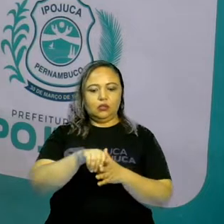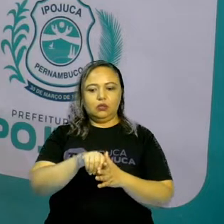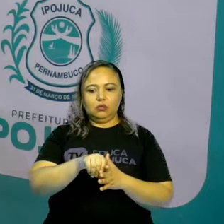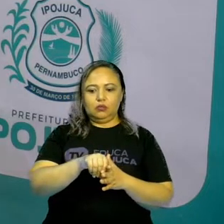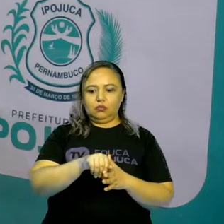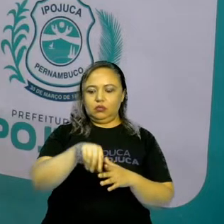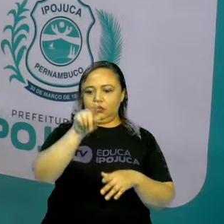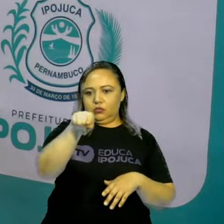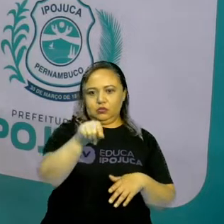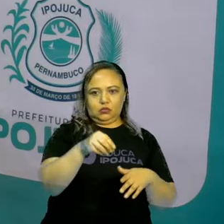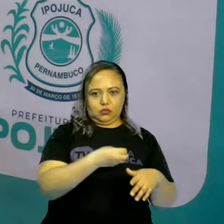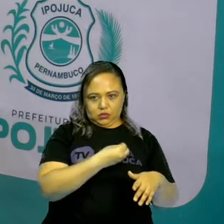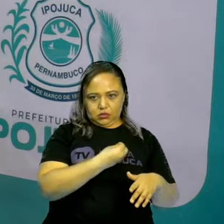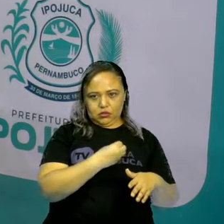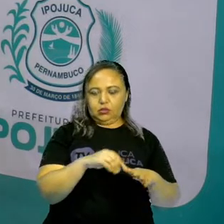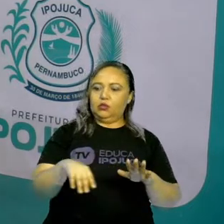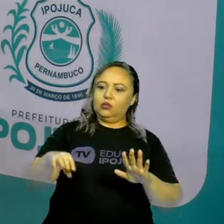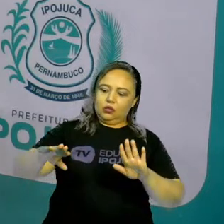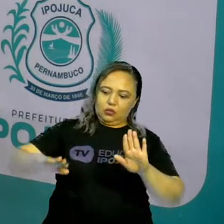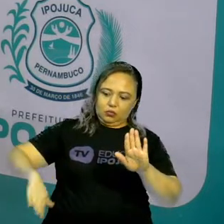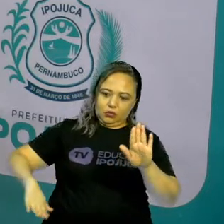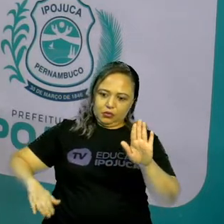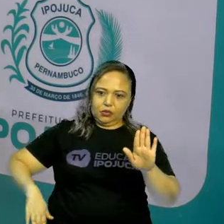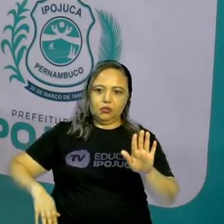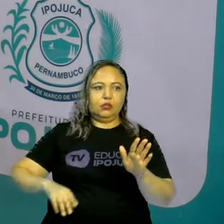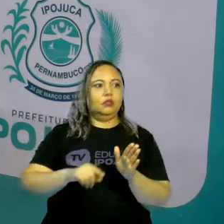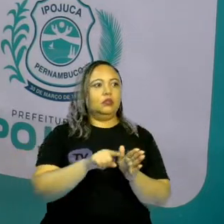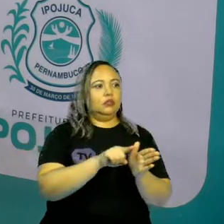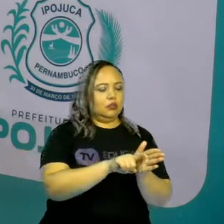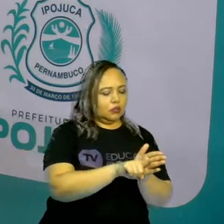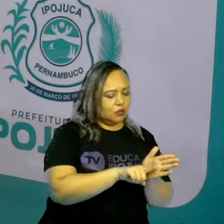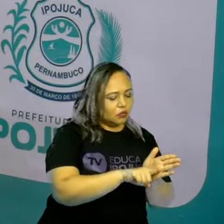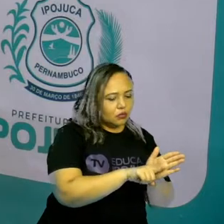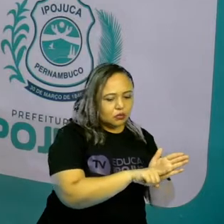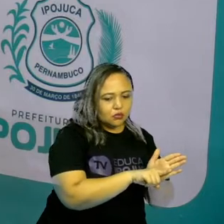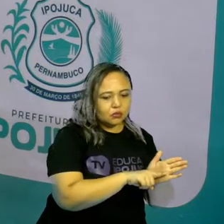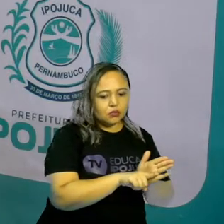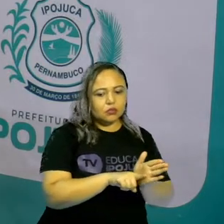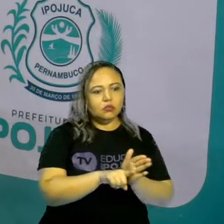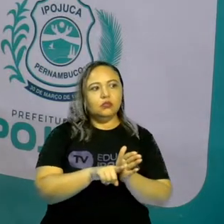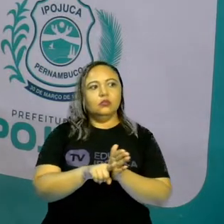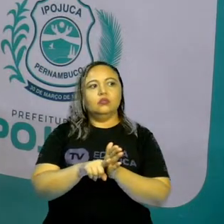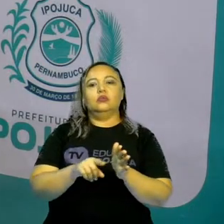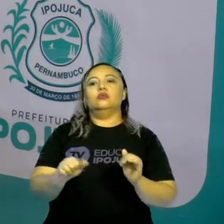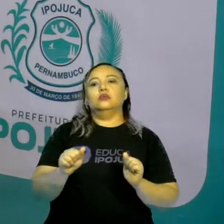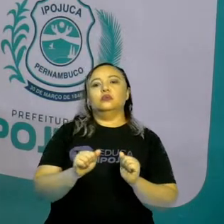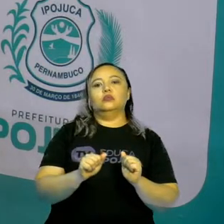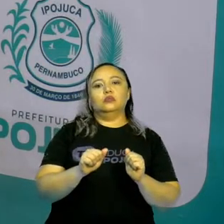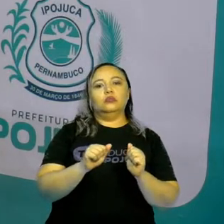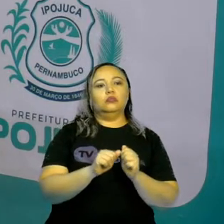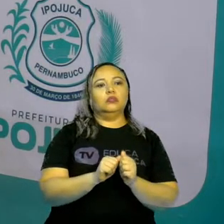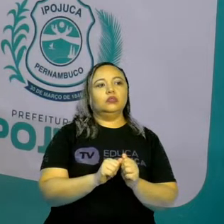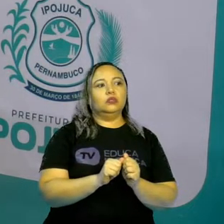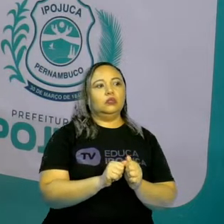mora nas praias, em Porto de Galinhas, descobre lá por que o nome Porto de